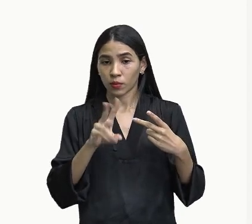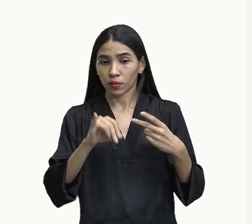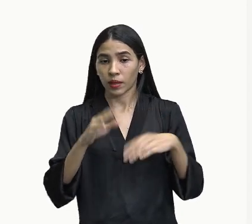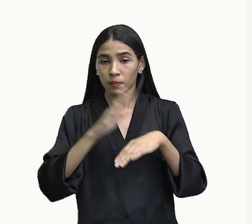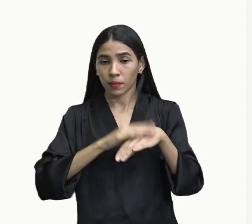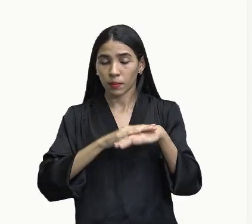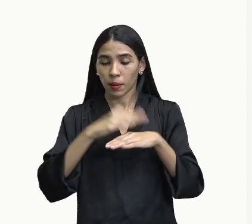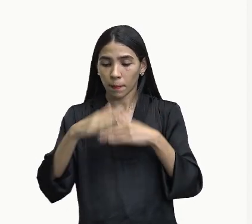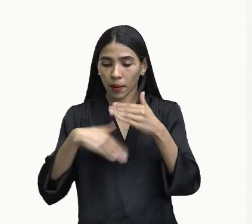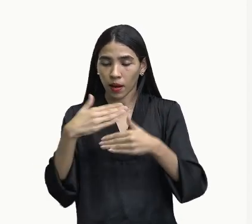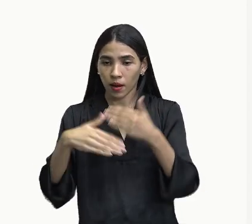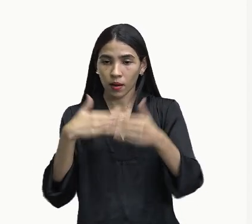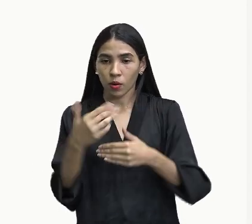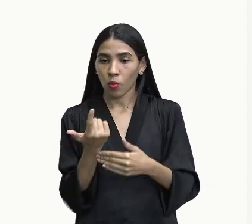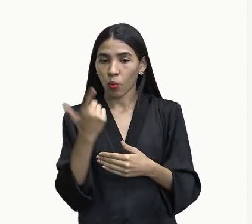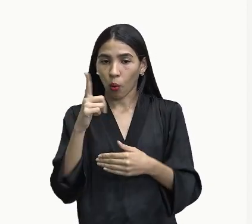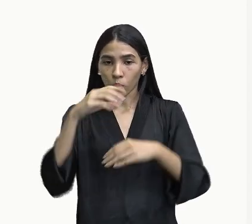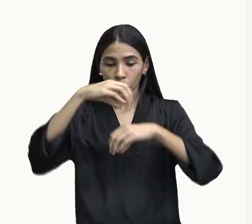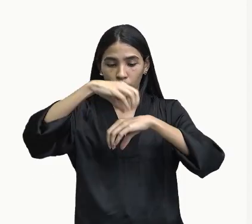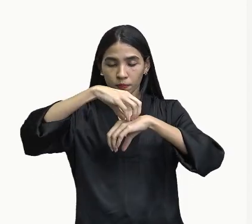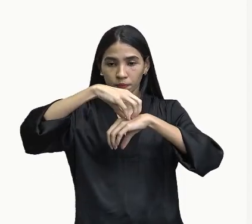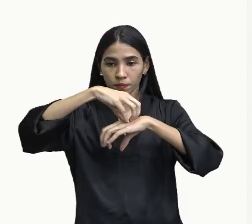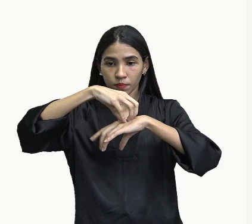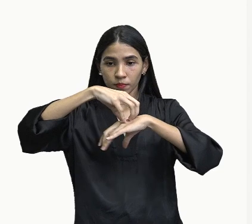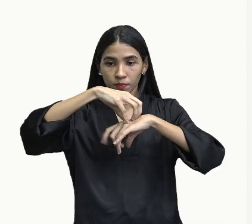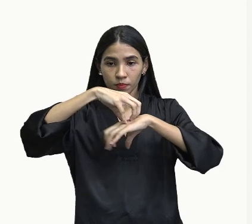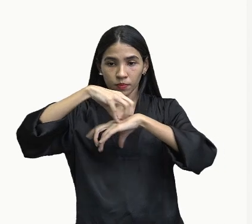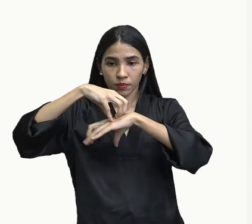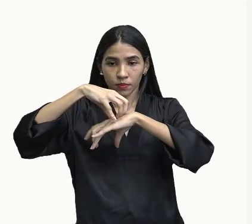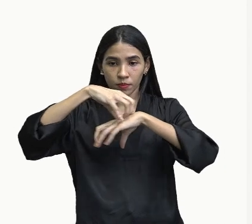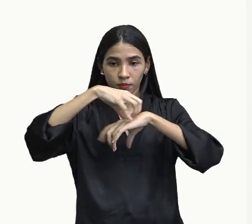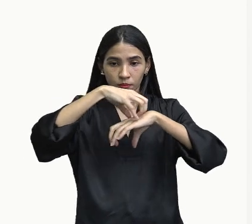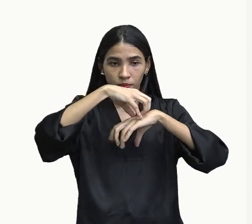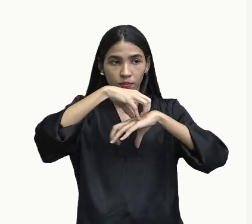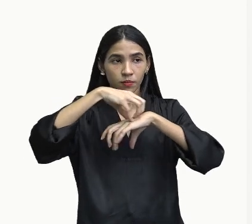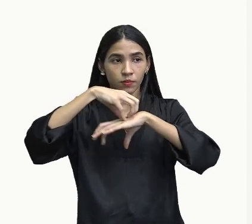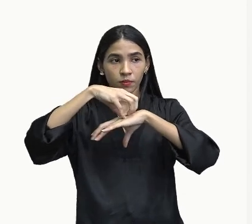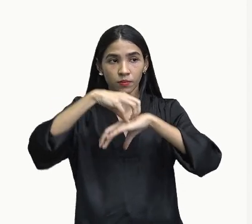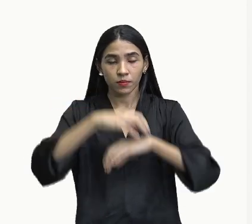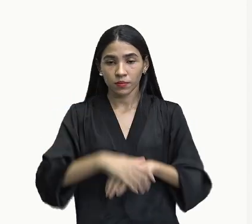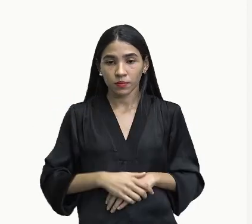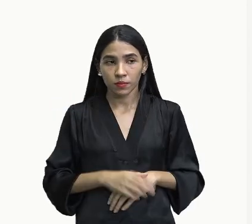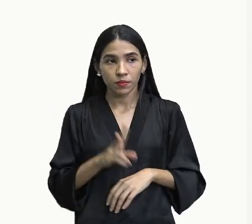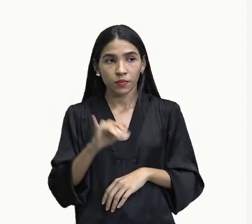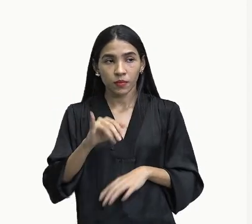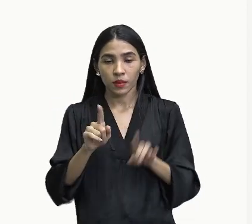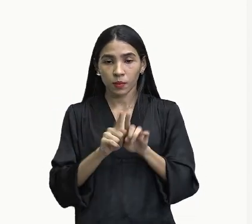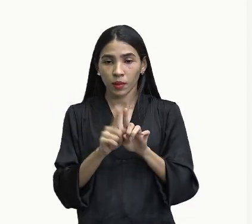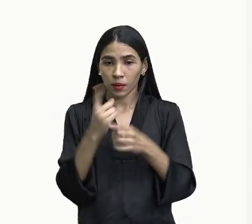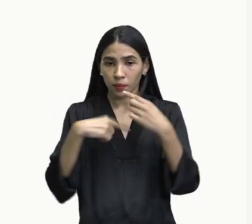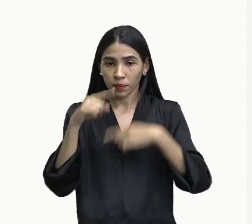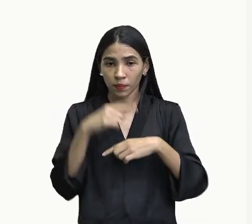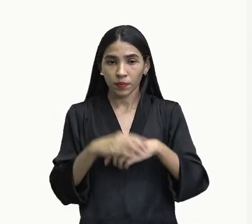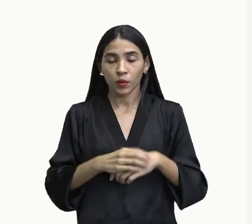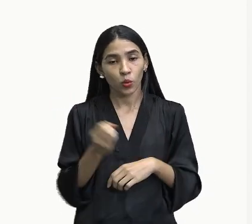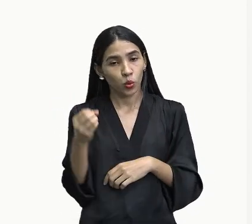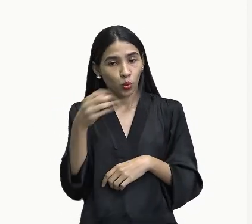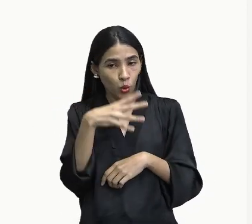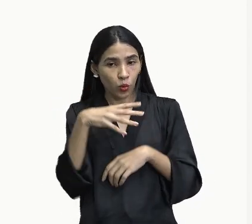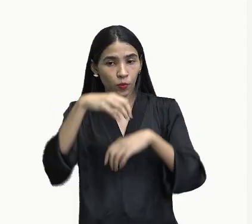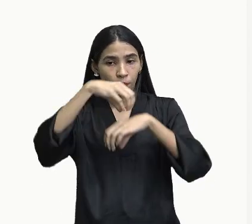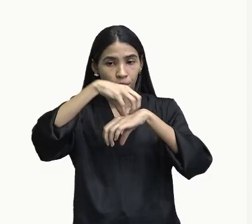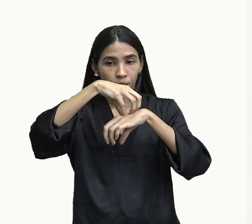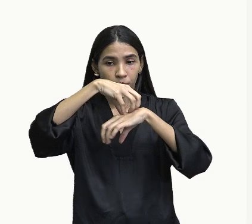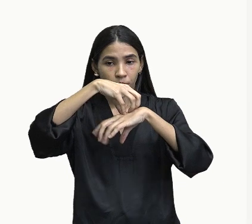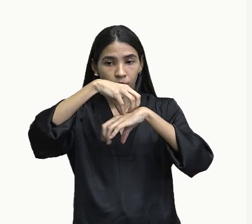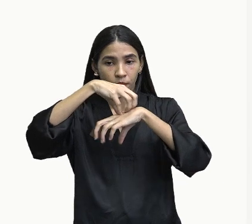outro indivíduo numa outra fase chamada de éfera, e essa éfera ela vai se transformar num novo indivíduo. Aqui eu